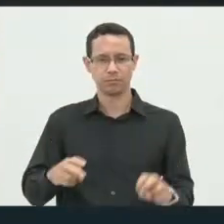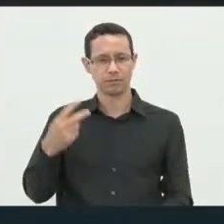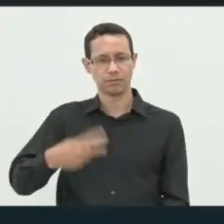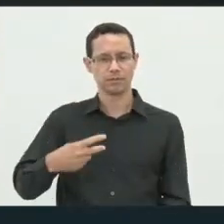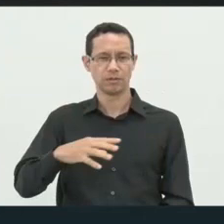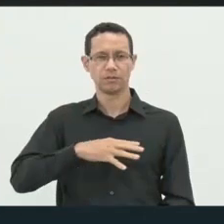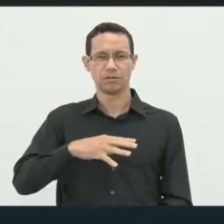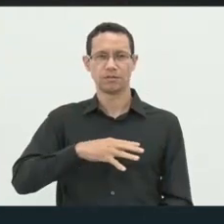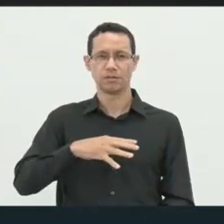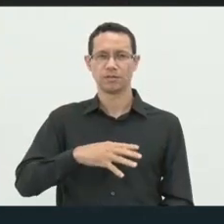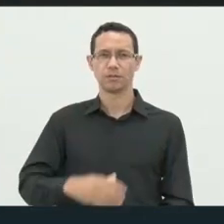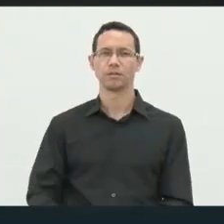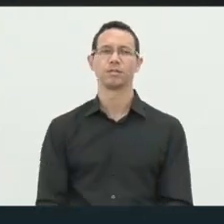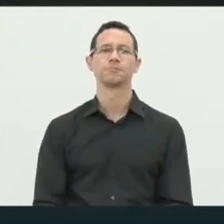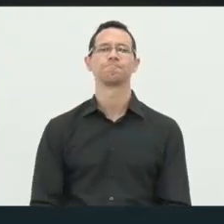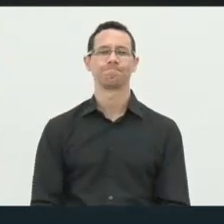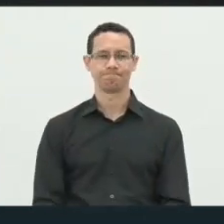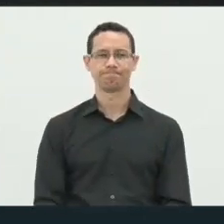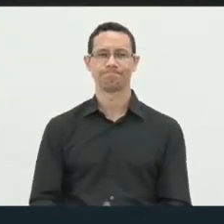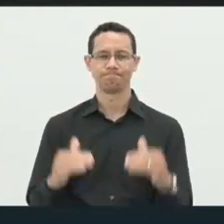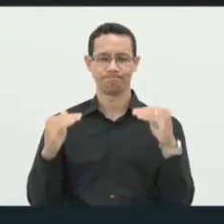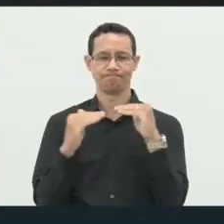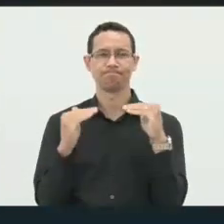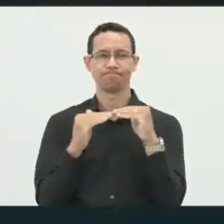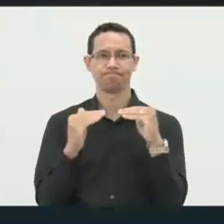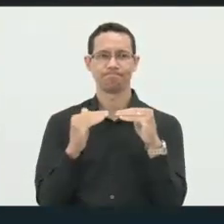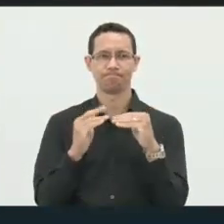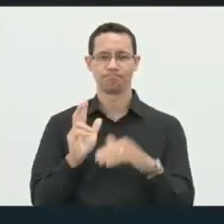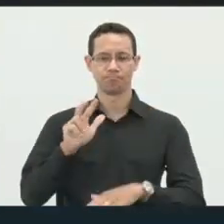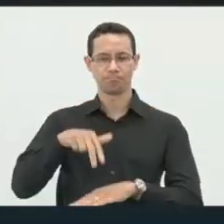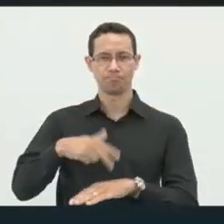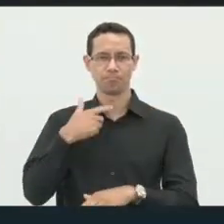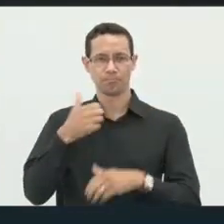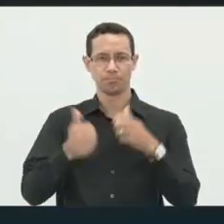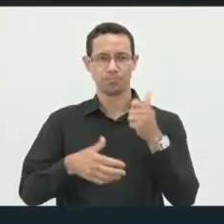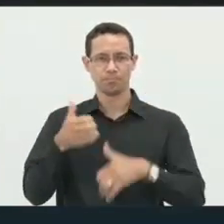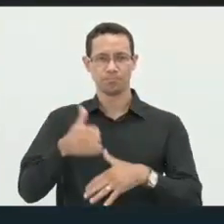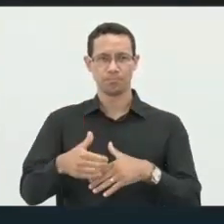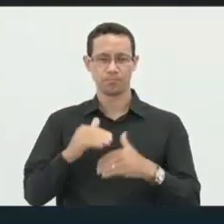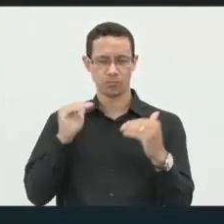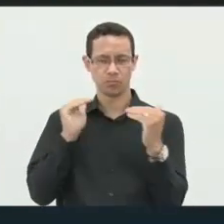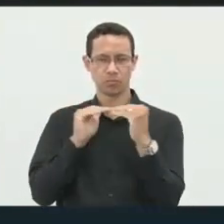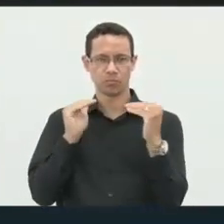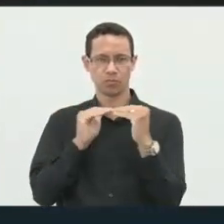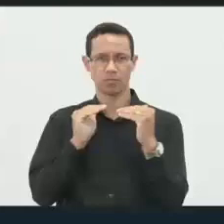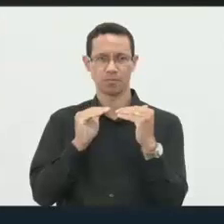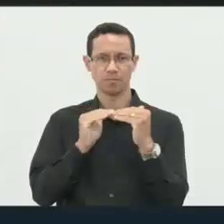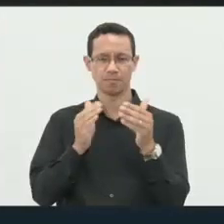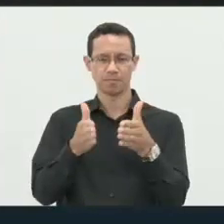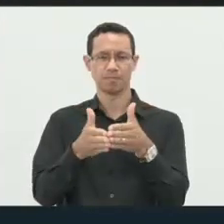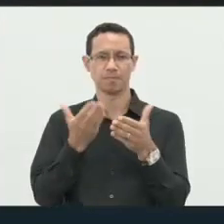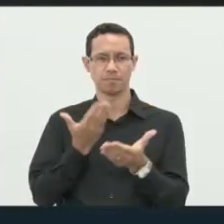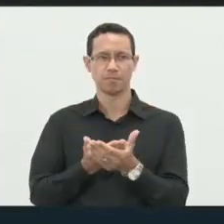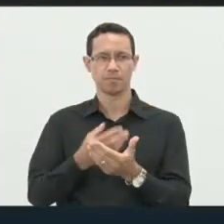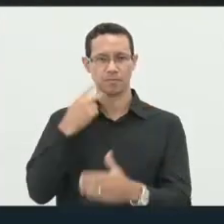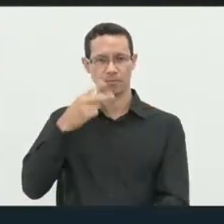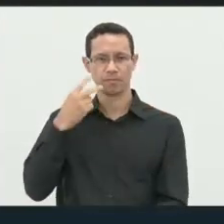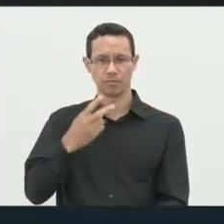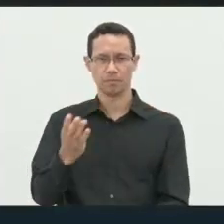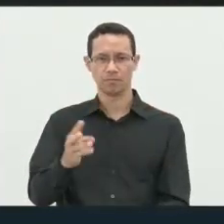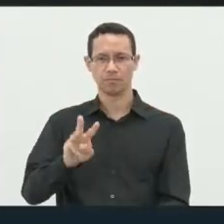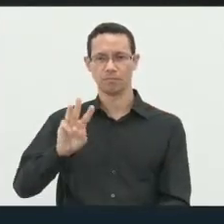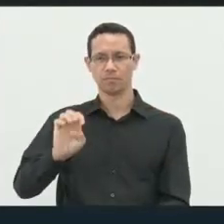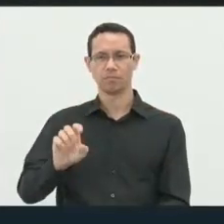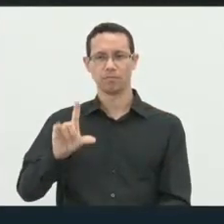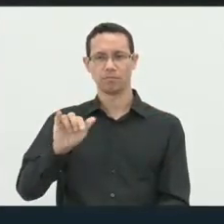Então queria dizer que sou favorável e me posicionei venho aqui me posicionar favoritavelmente ao requerimento do vereador o Wellington